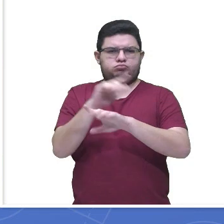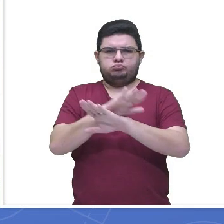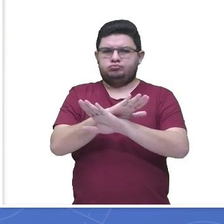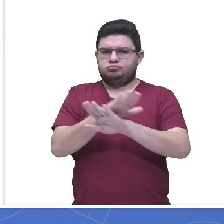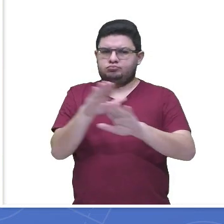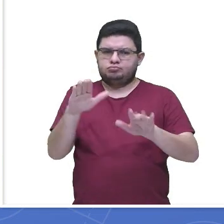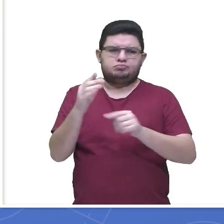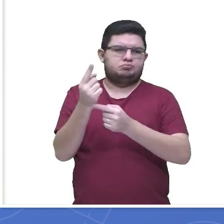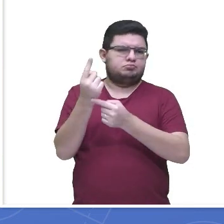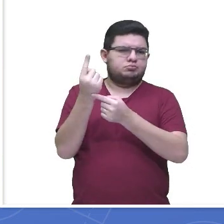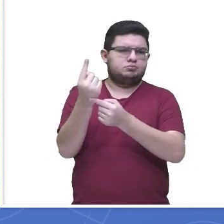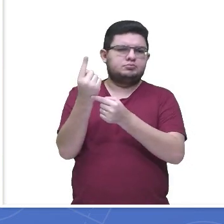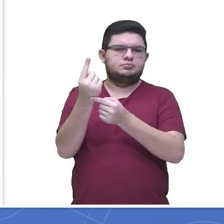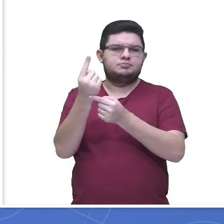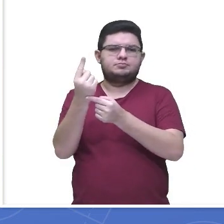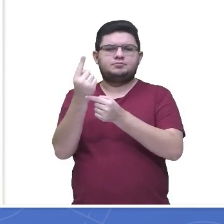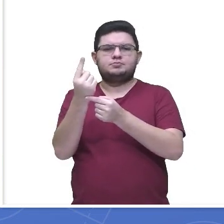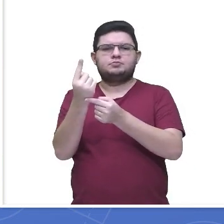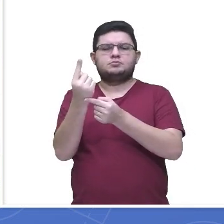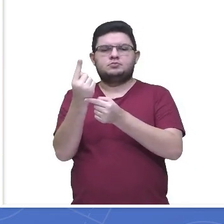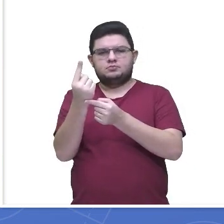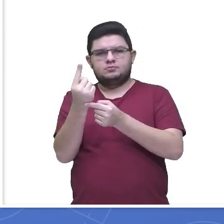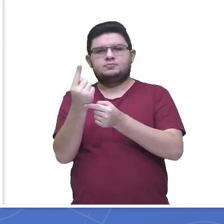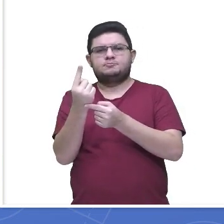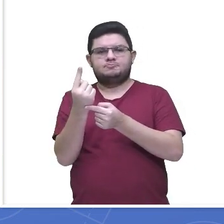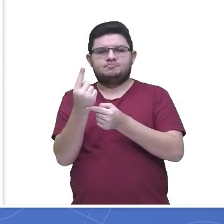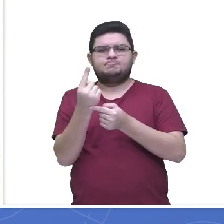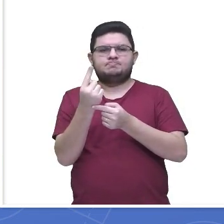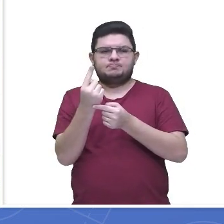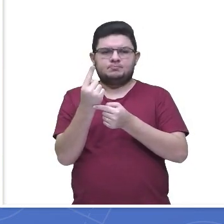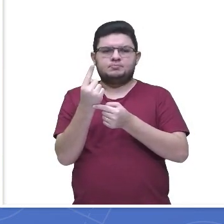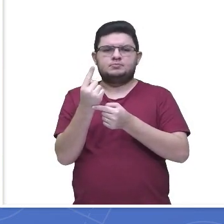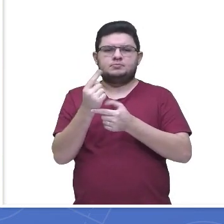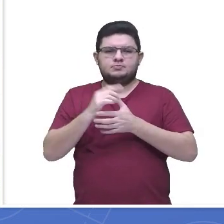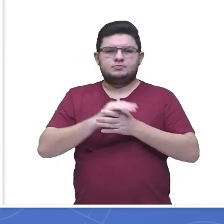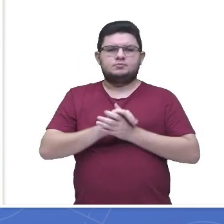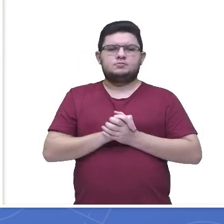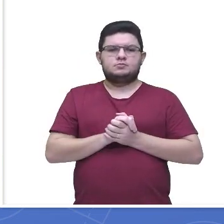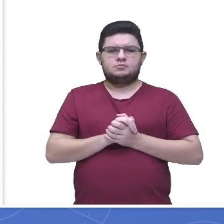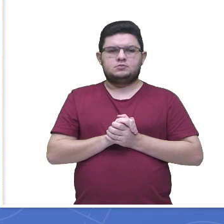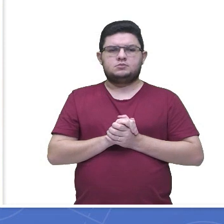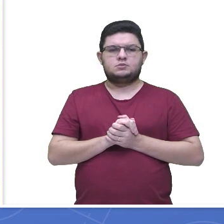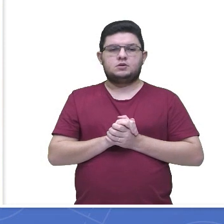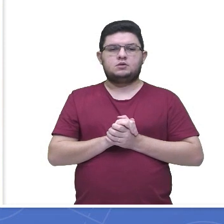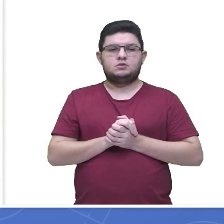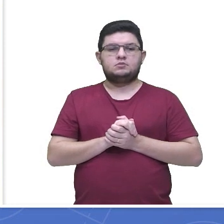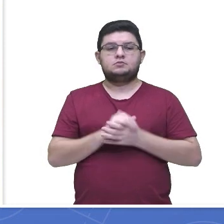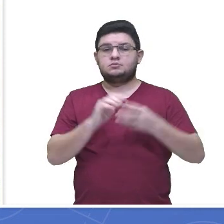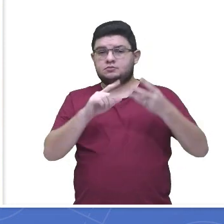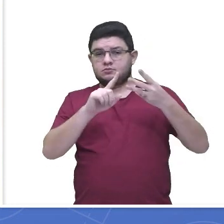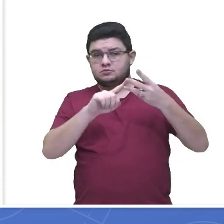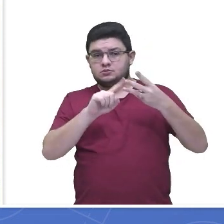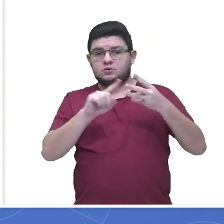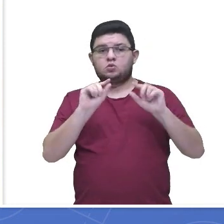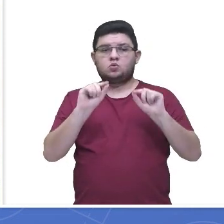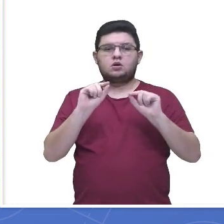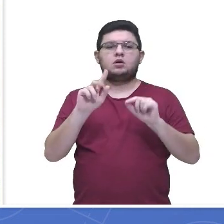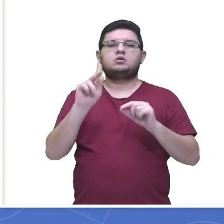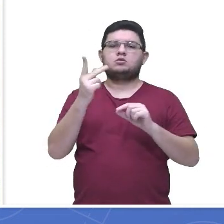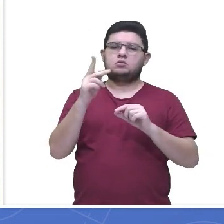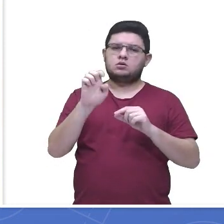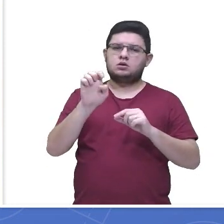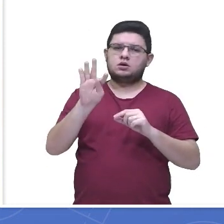célula, como diz aqui, ó, uni quer dizer um, então é uma única célula. São seres heterotróficos